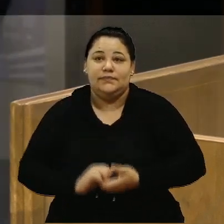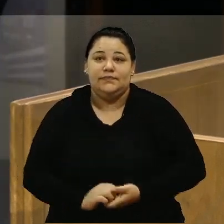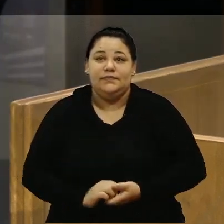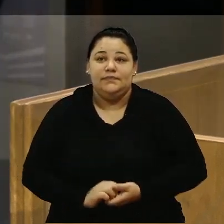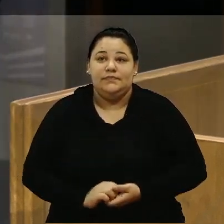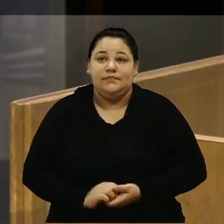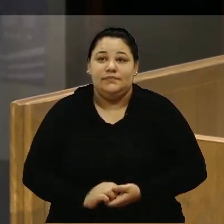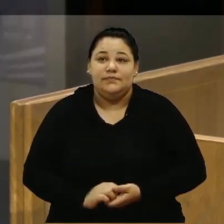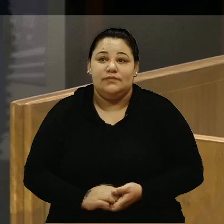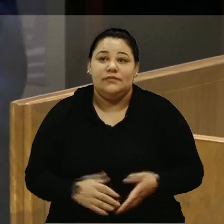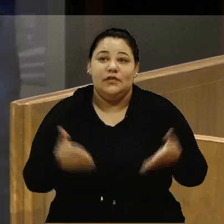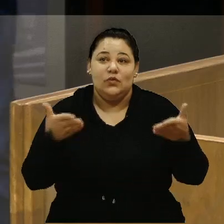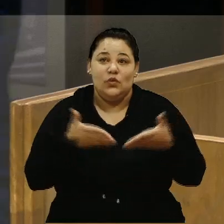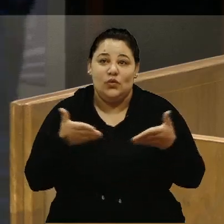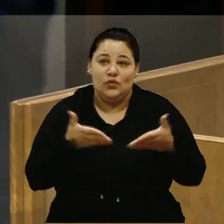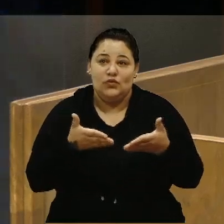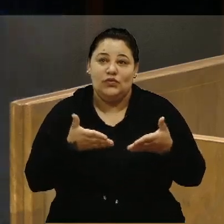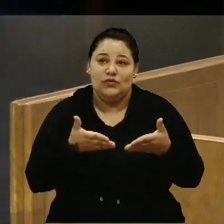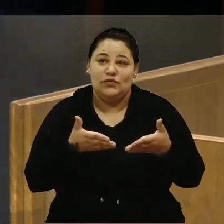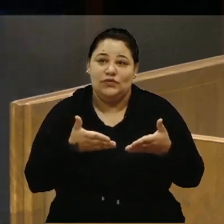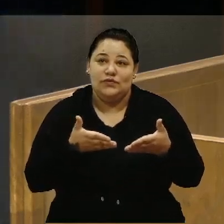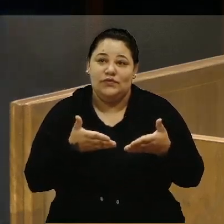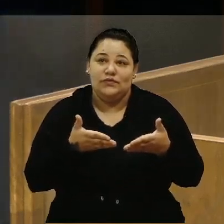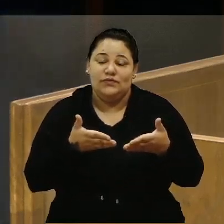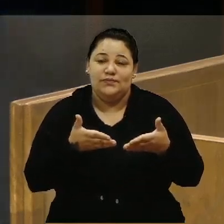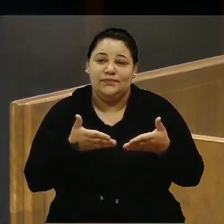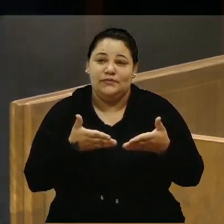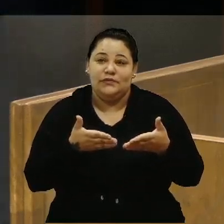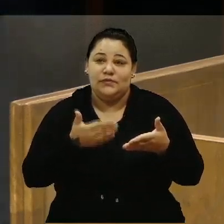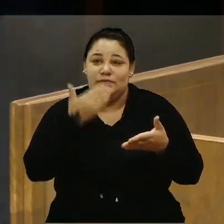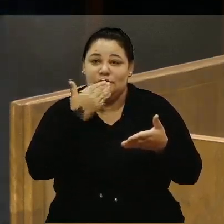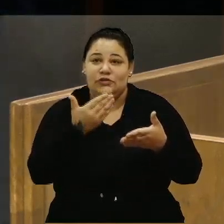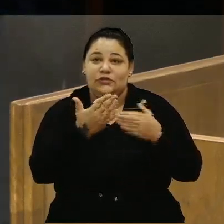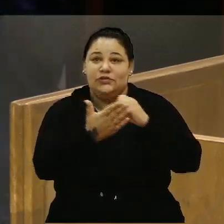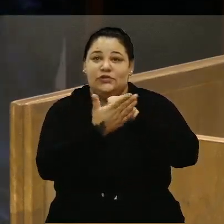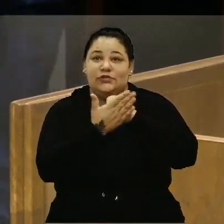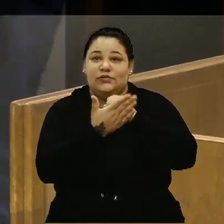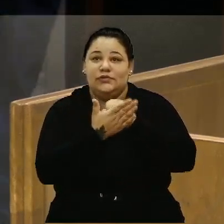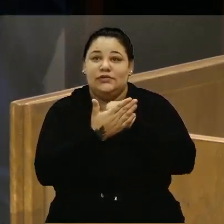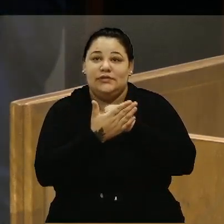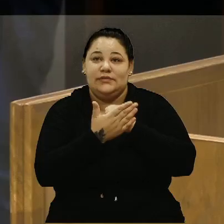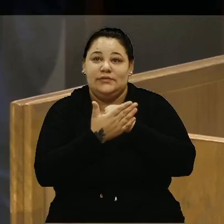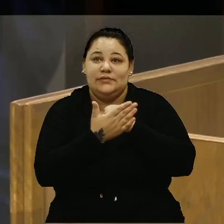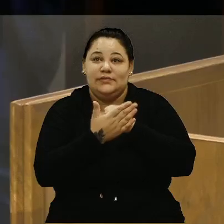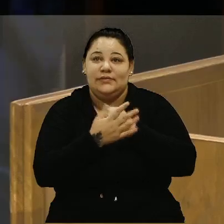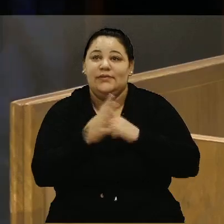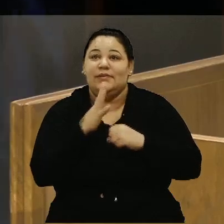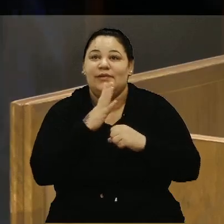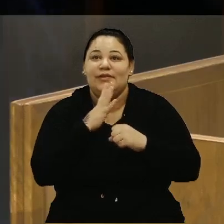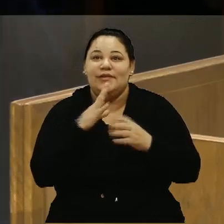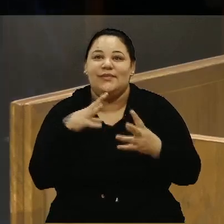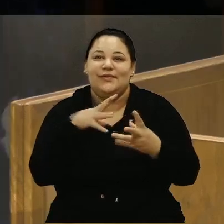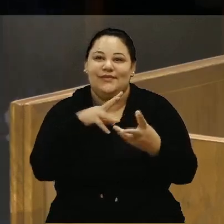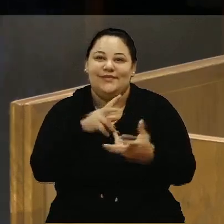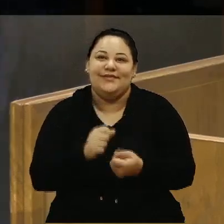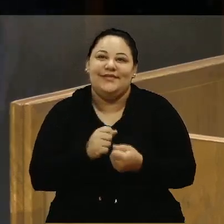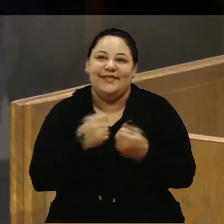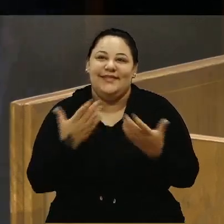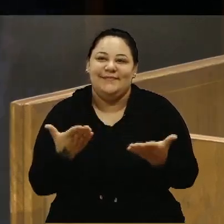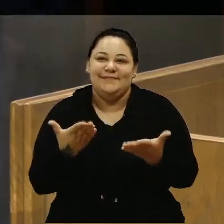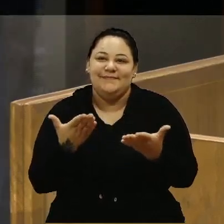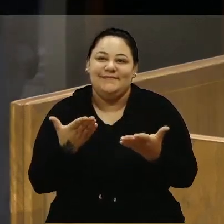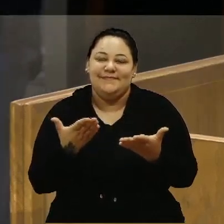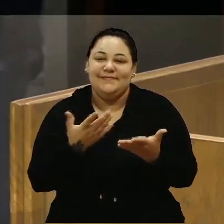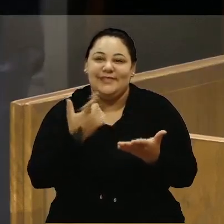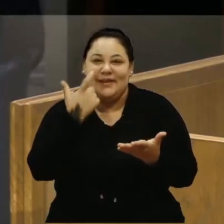E a gente está aqui hoje, então, em busca desse engajamento para levar esse rapaz aqui conhecer esse mundão, né, filhão? Para que ele